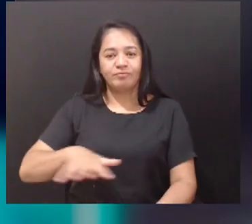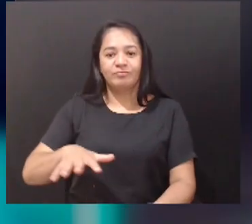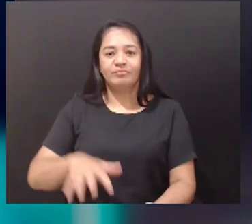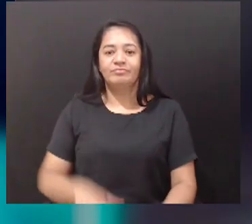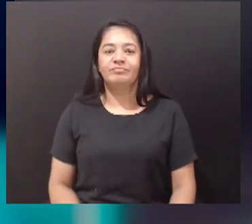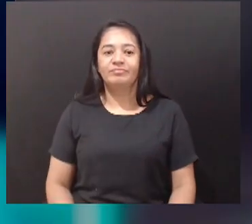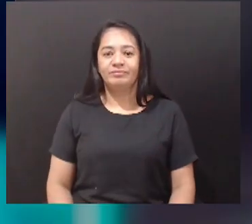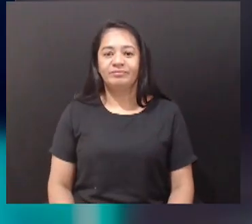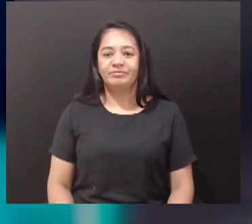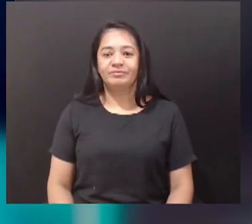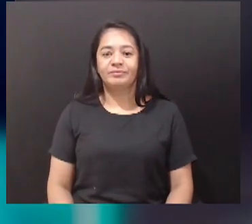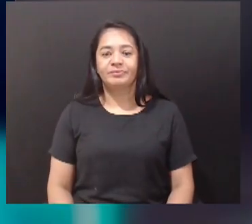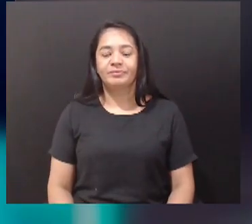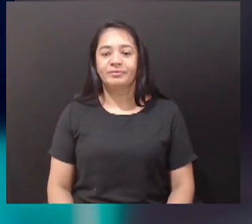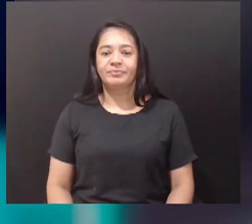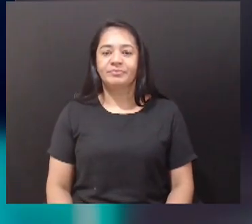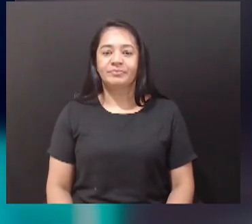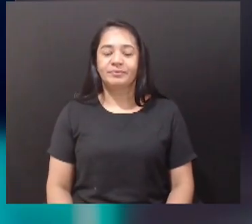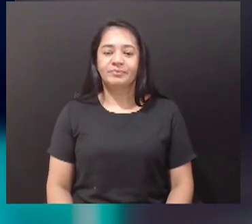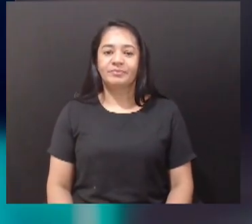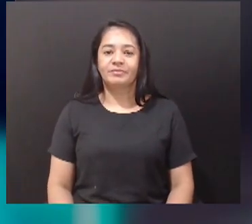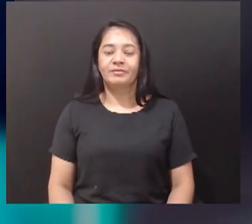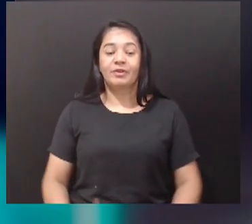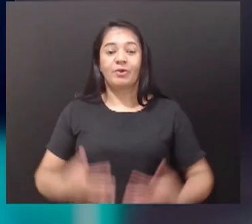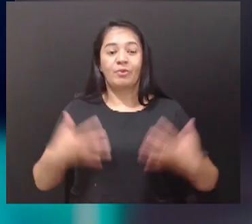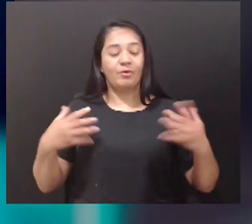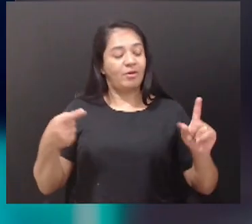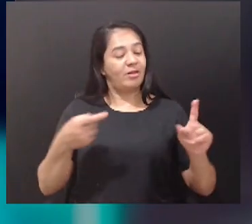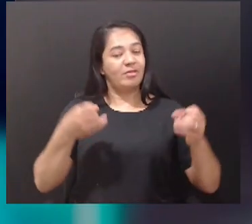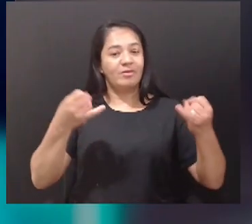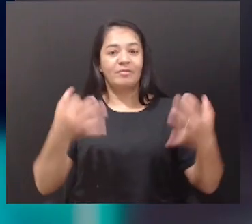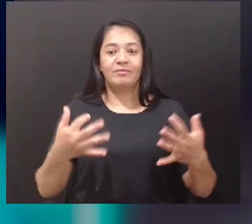SOS. Com orgulho ela fala: aldeias para mim,